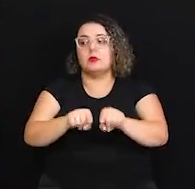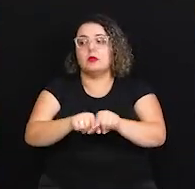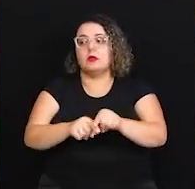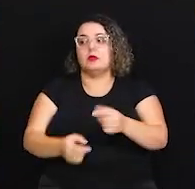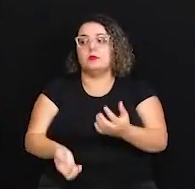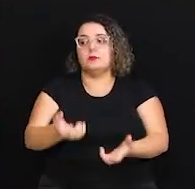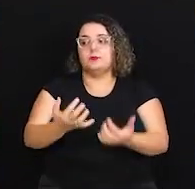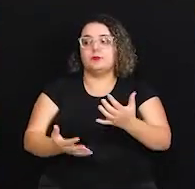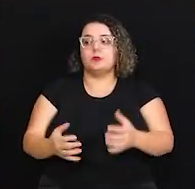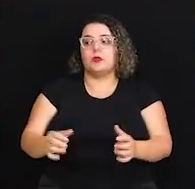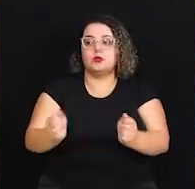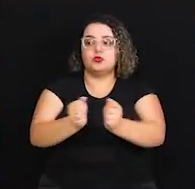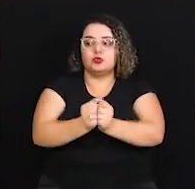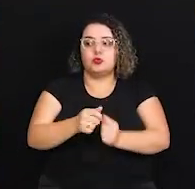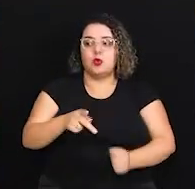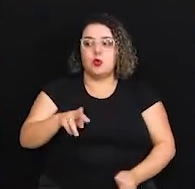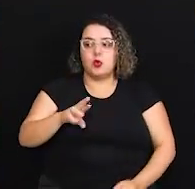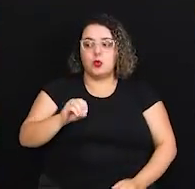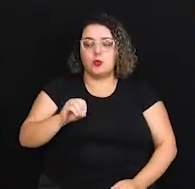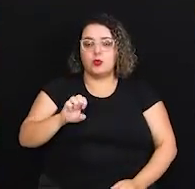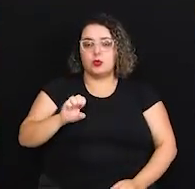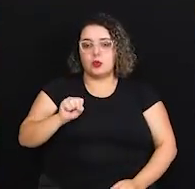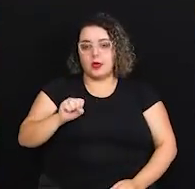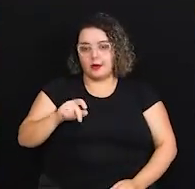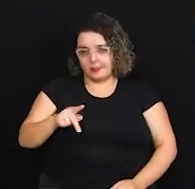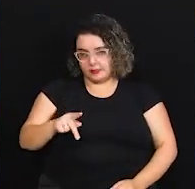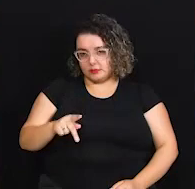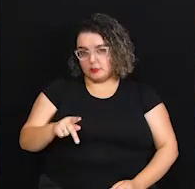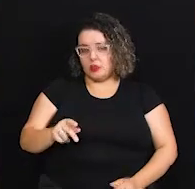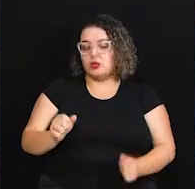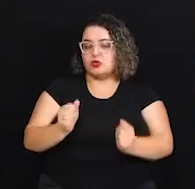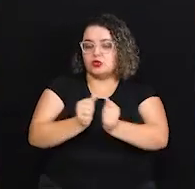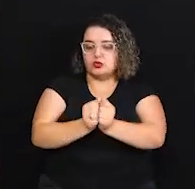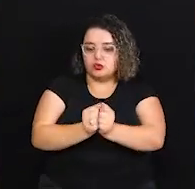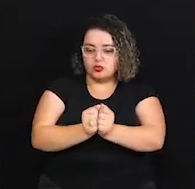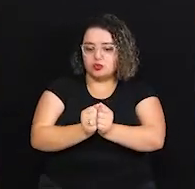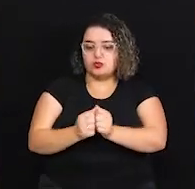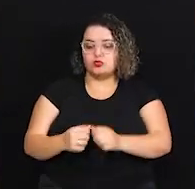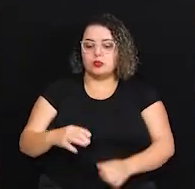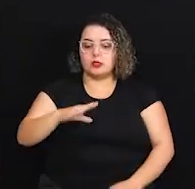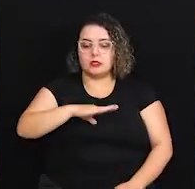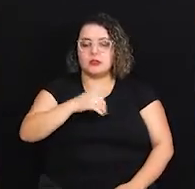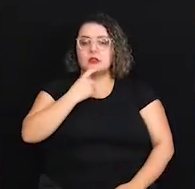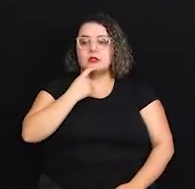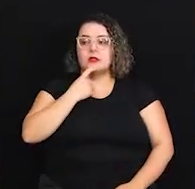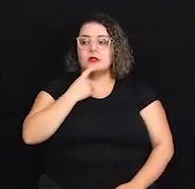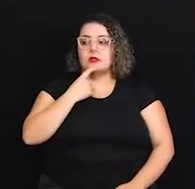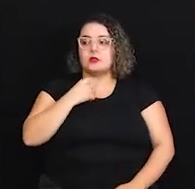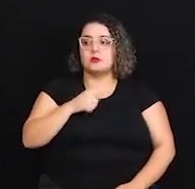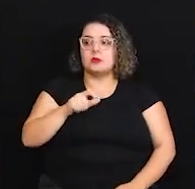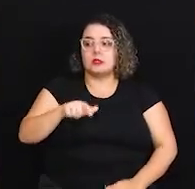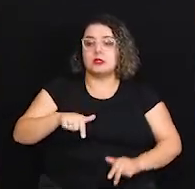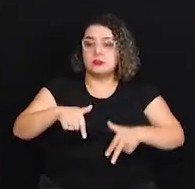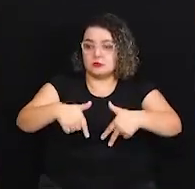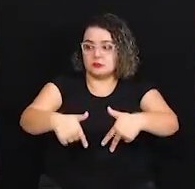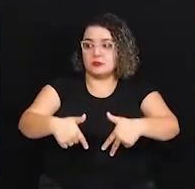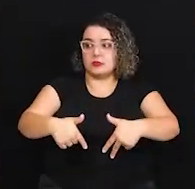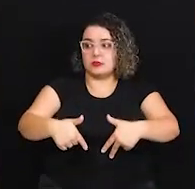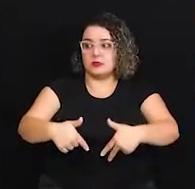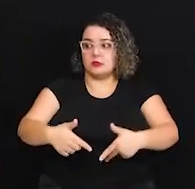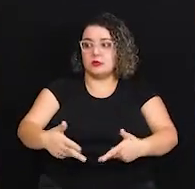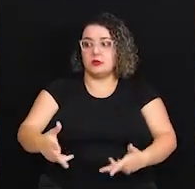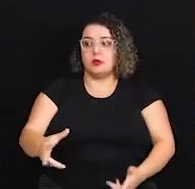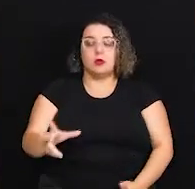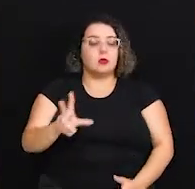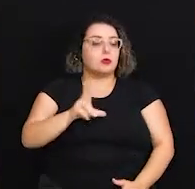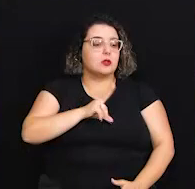da Proesp, que é uma organização ambiental aqui de Campinas, e uma das militantes ambientalistas da Proesp, ela falou assim, gente, eu não aguento mais ver